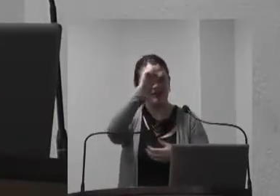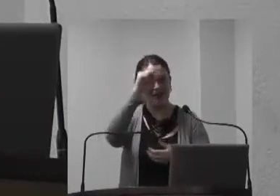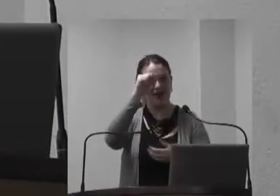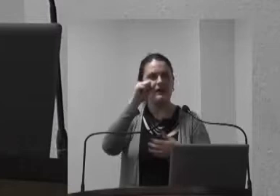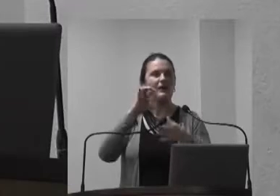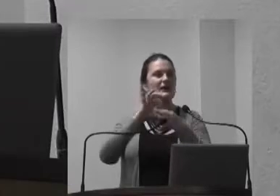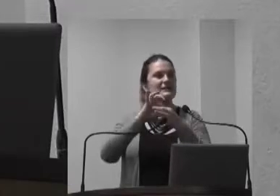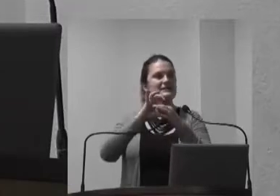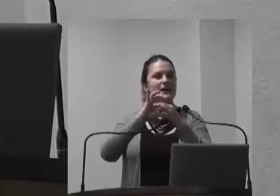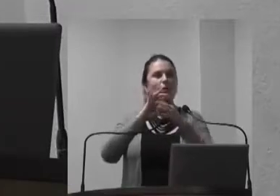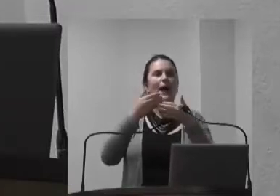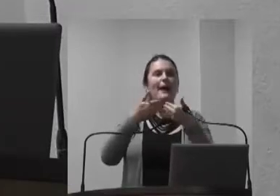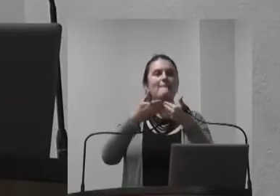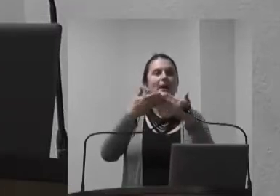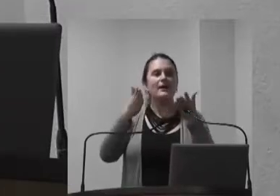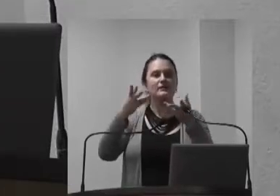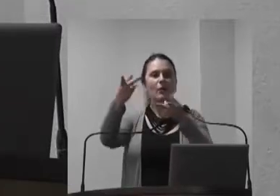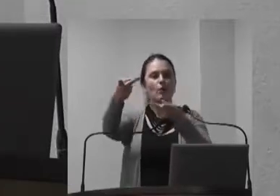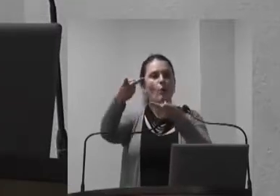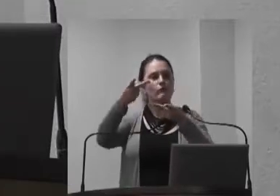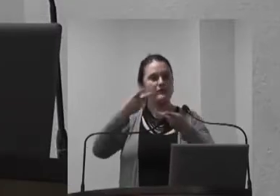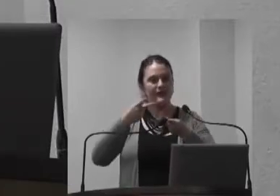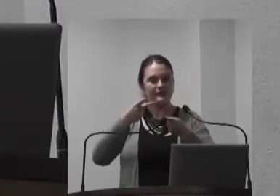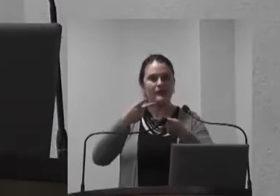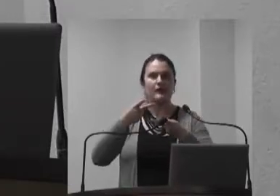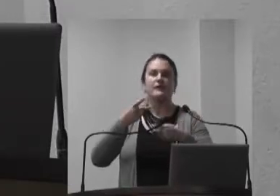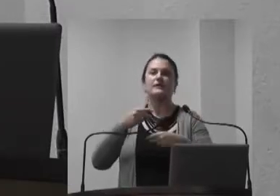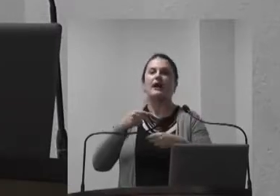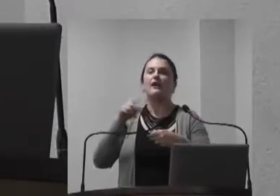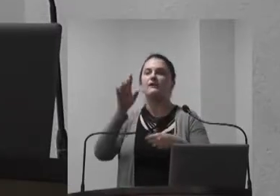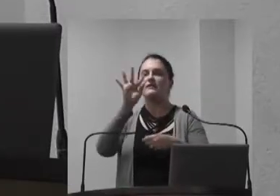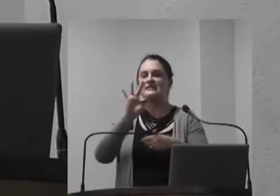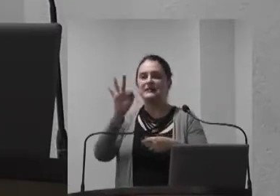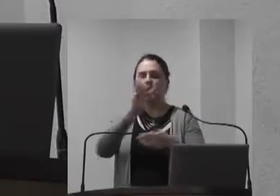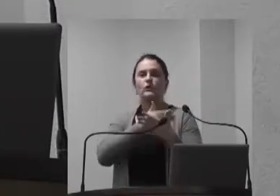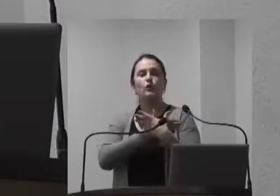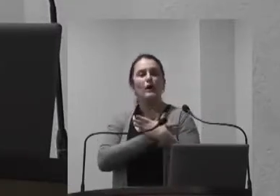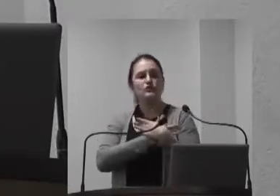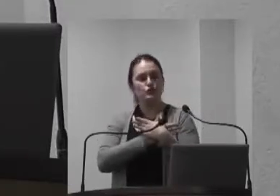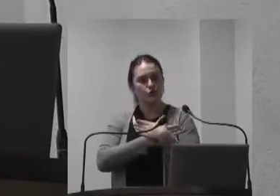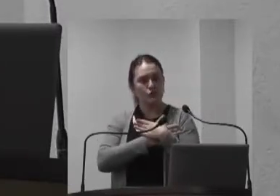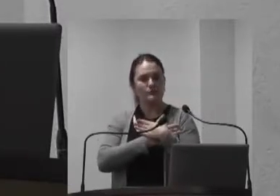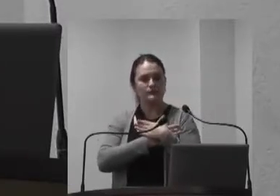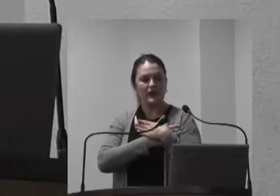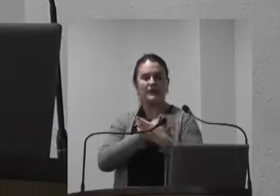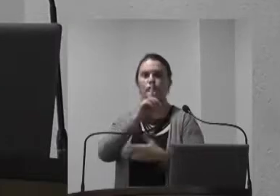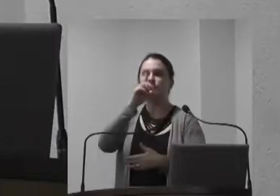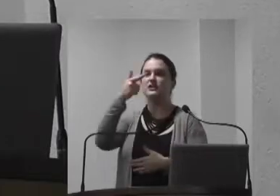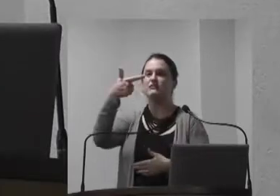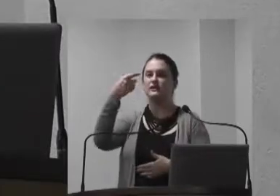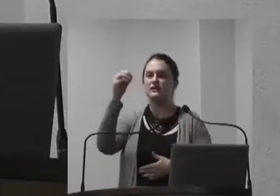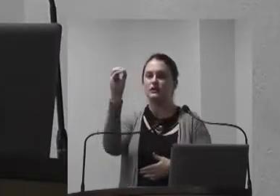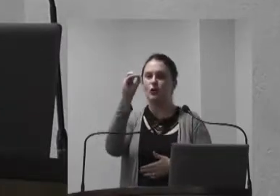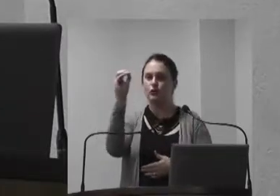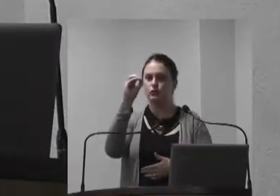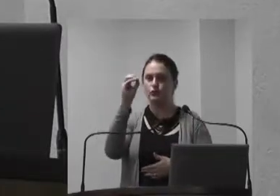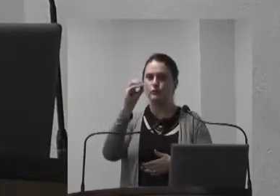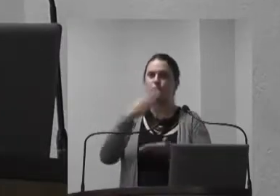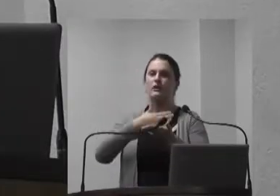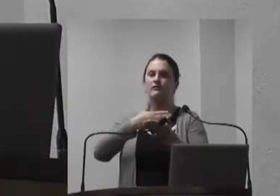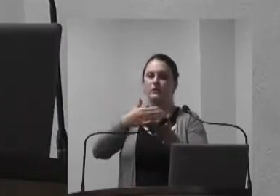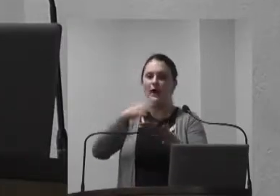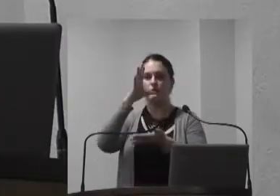querem aprender, estão abertas ao convite, tá? Vai ser na Uniguaçu, né, no dia 20